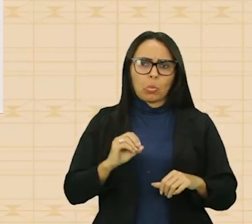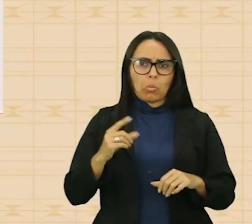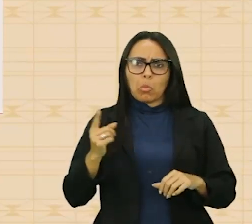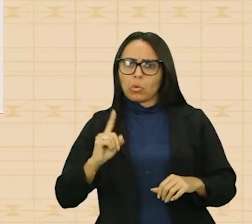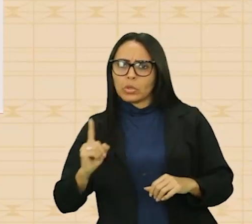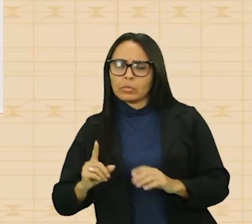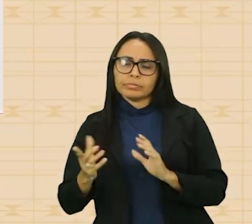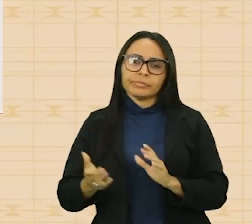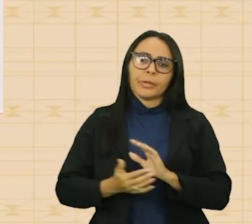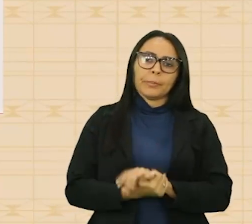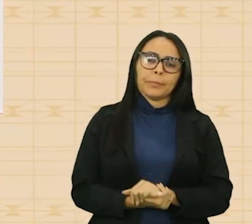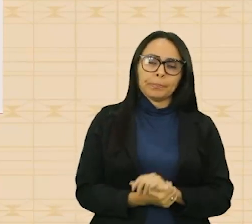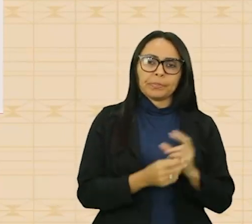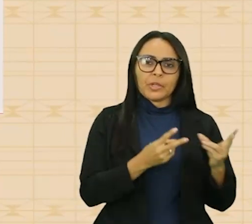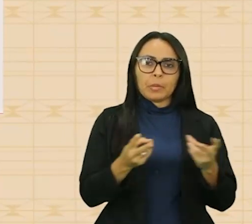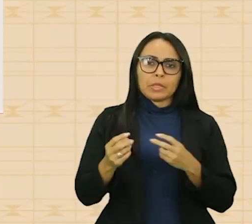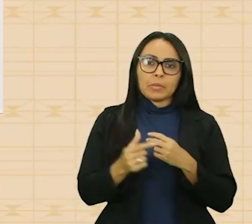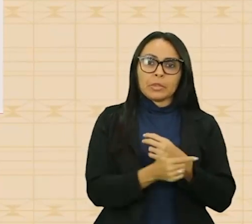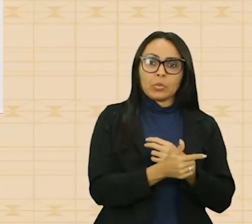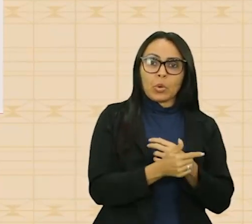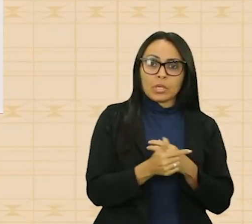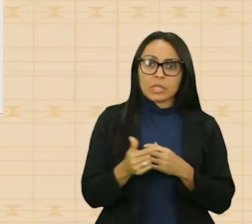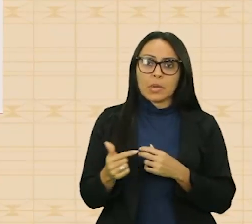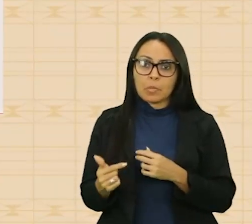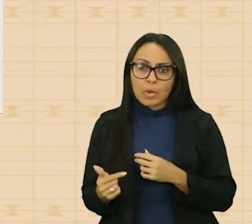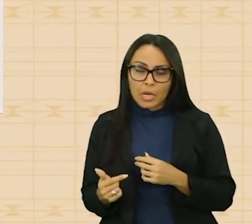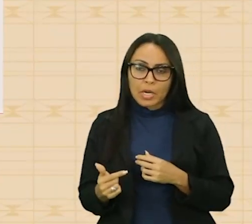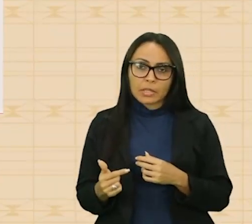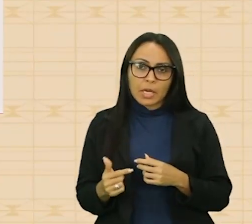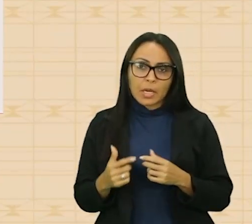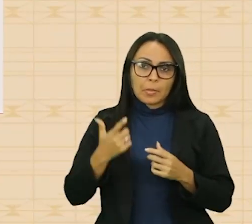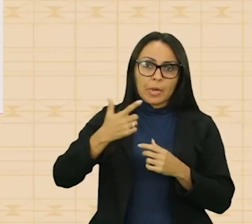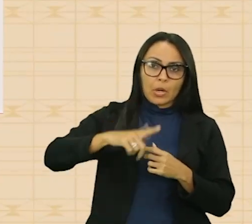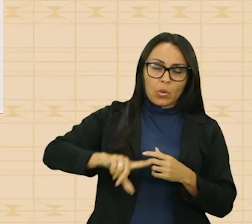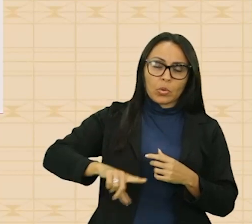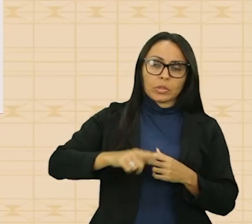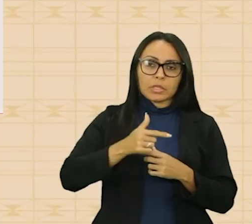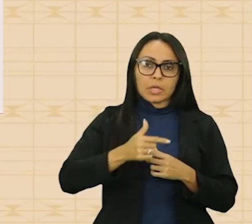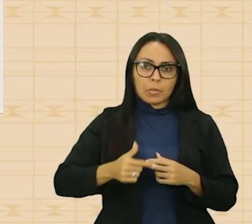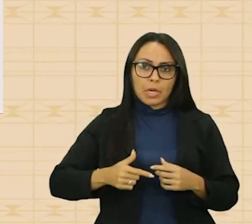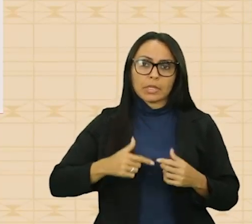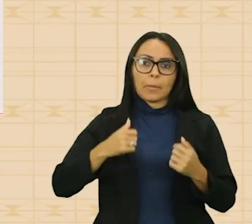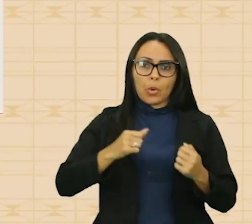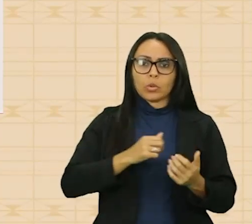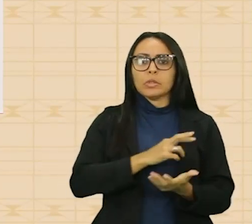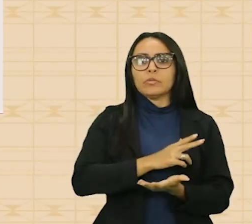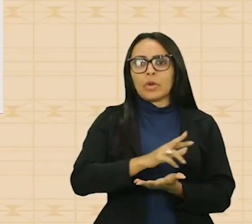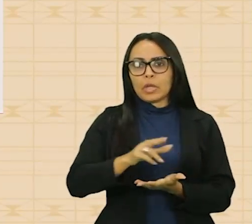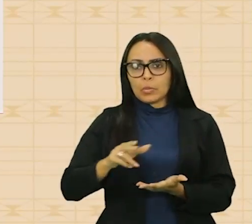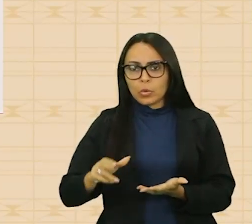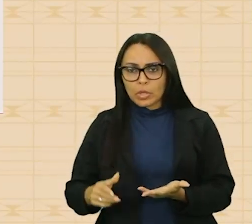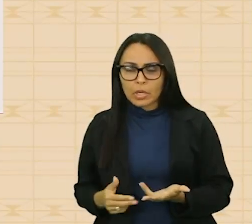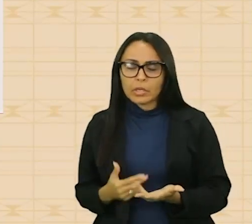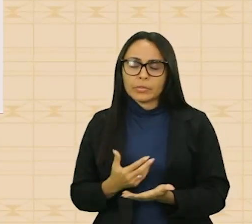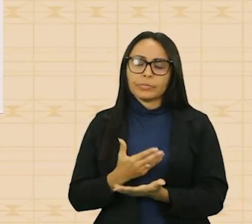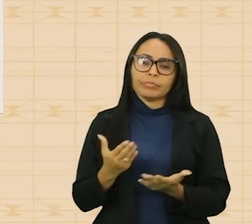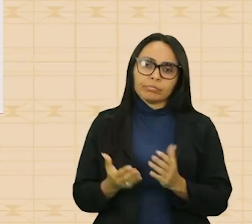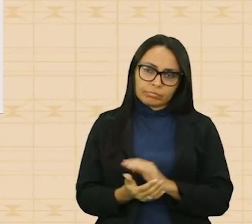tempo, perceba aí que de uma semana para outra, ele sempre vai estar variável, porque ele é o